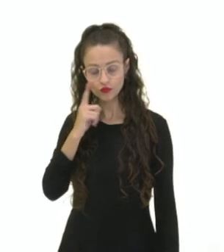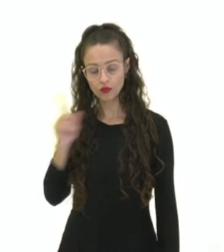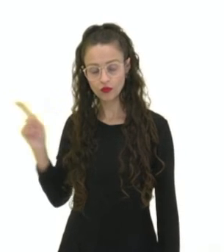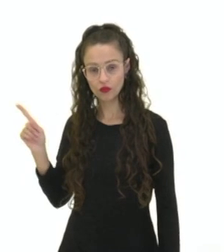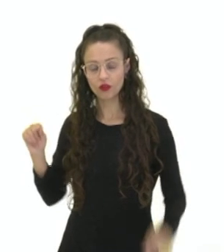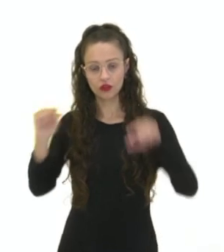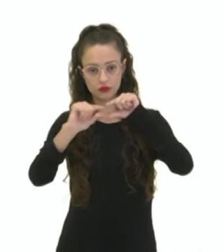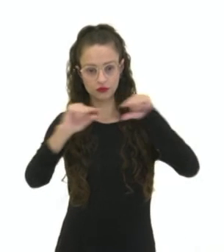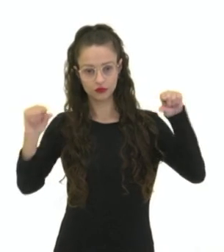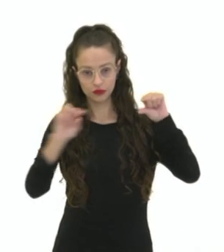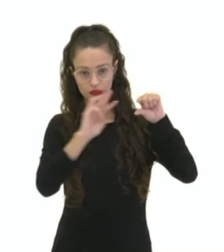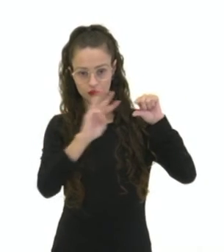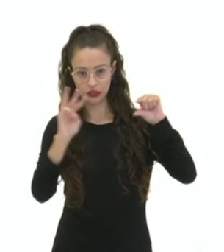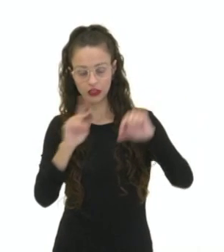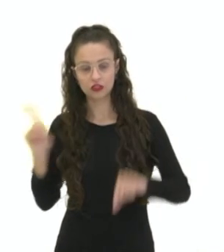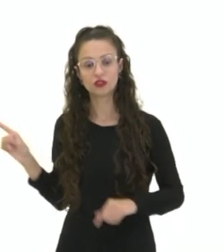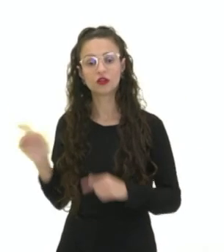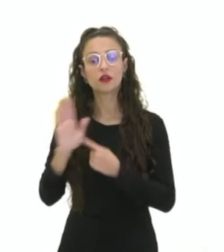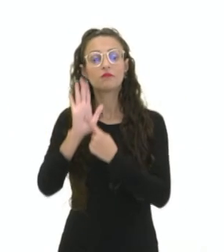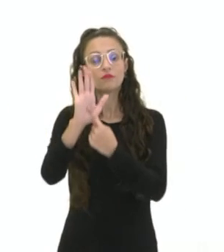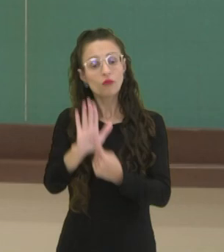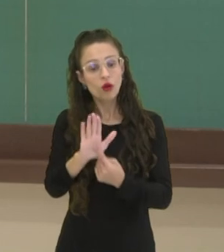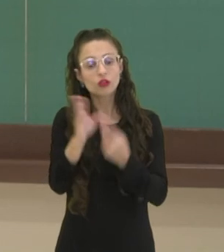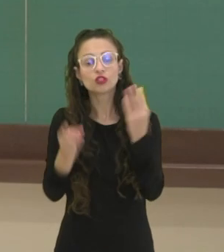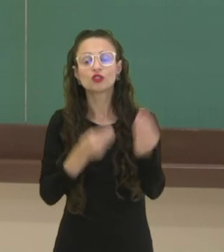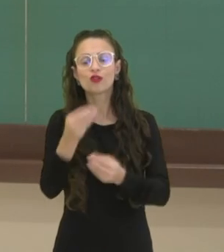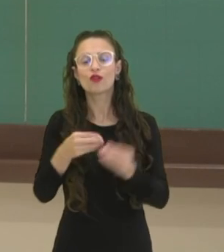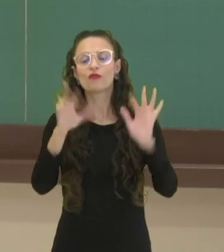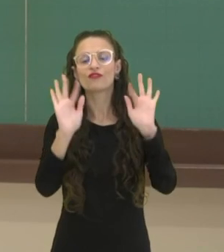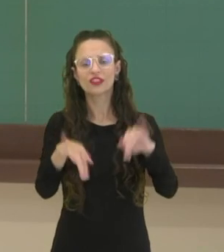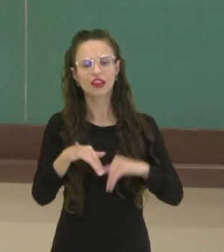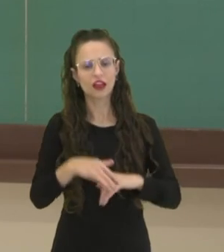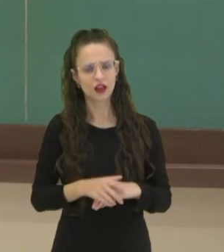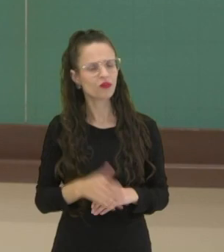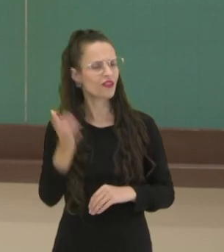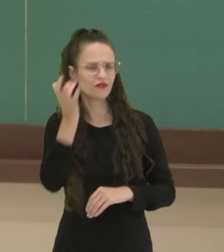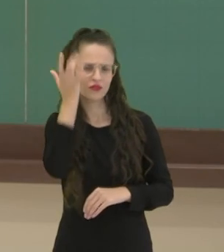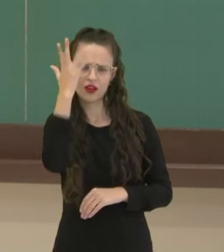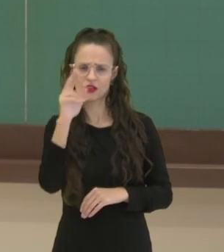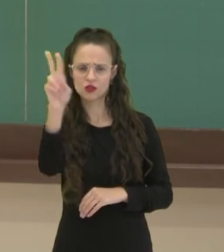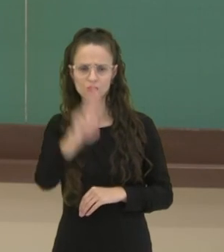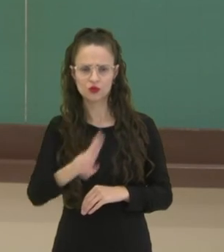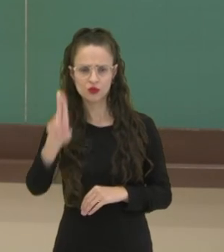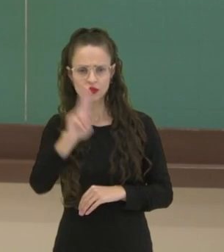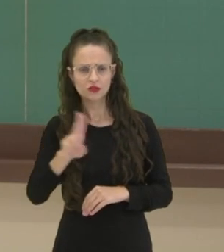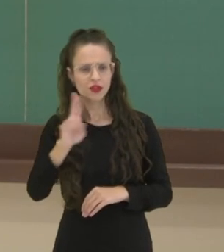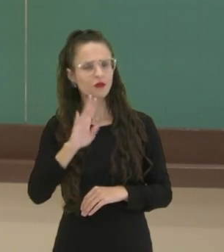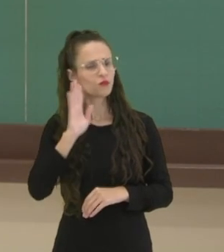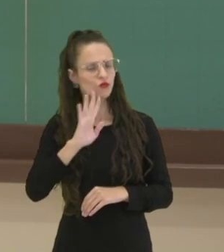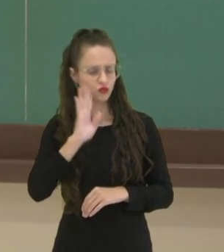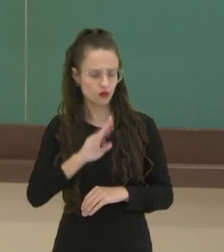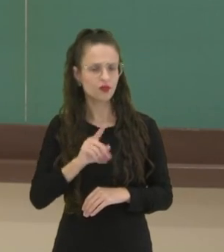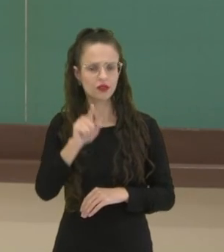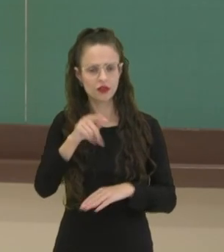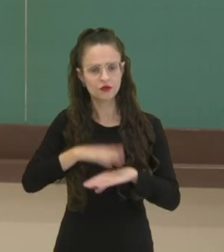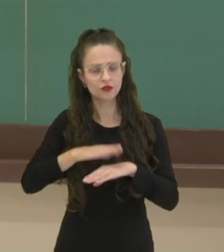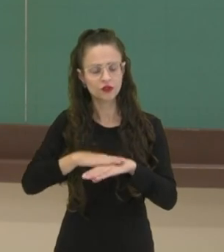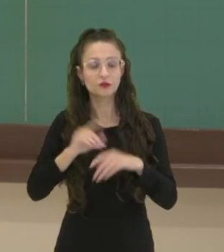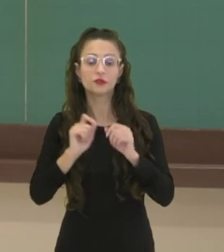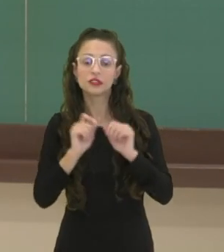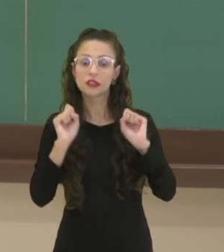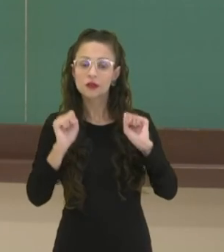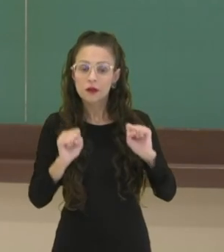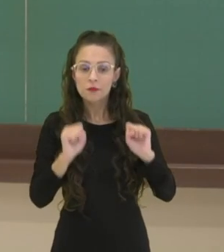pt-br, padlet.com e mostre os resultados, né? O Padlet é facílimo de usar, fica tipo post-it coladinho assim, e vocês